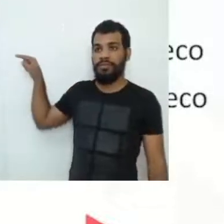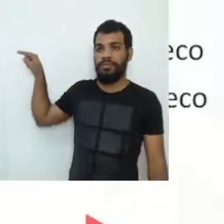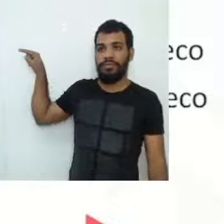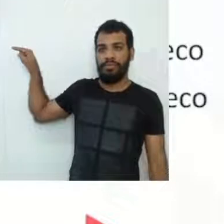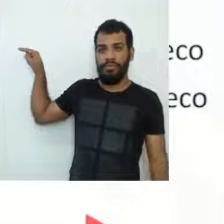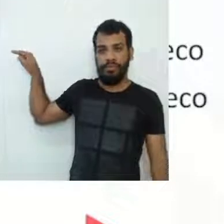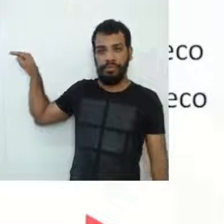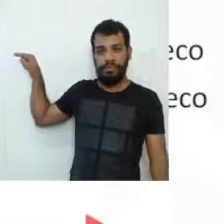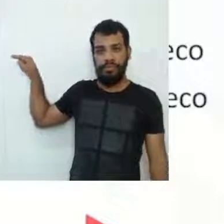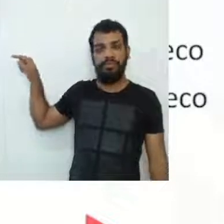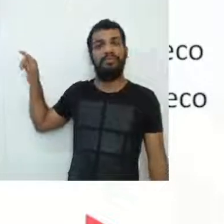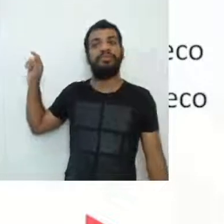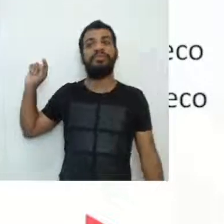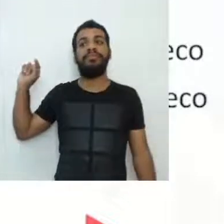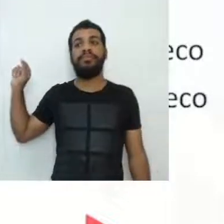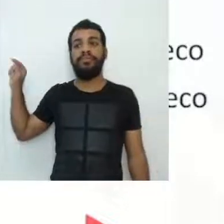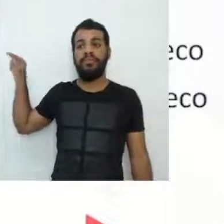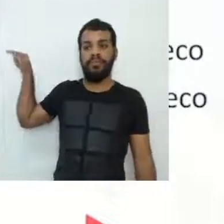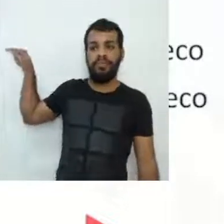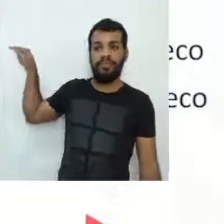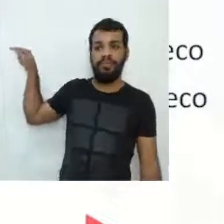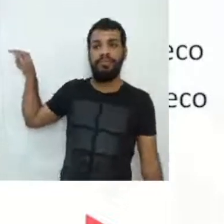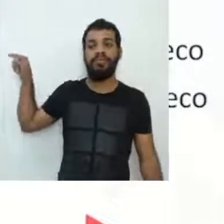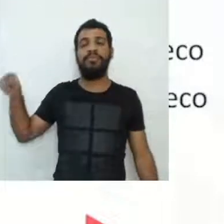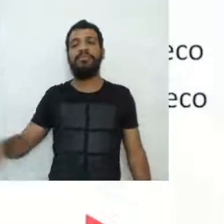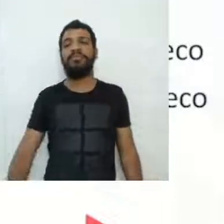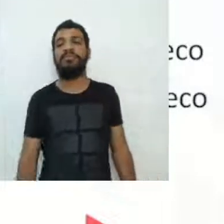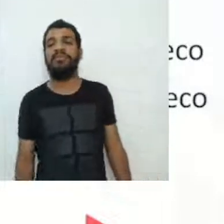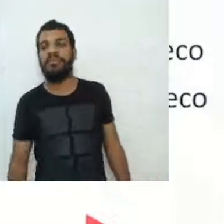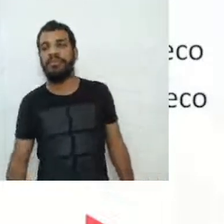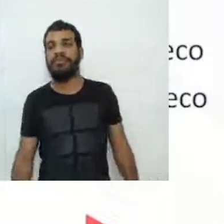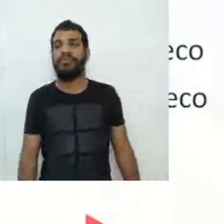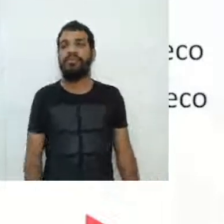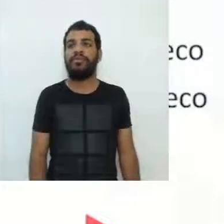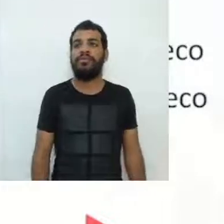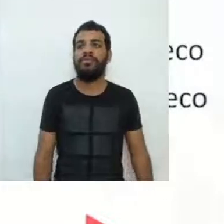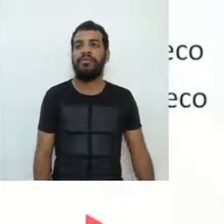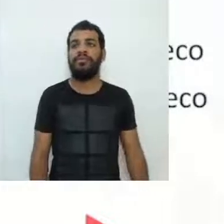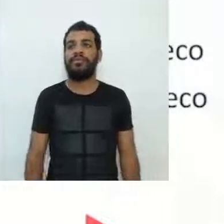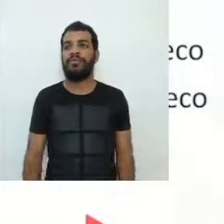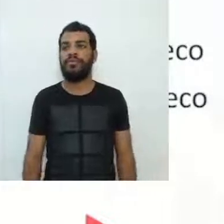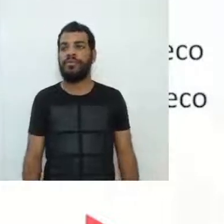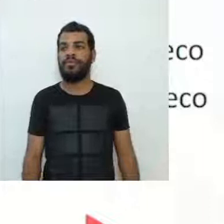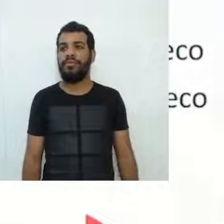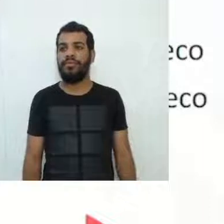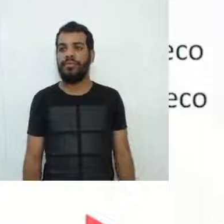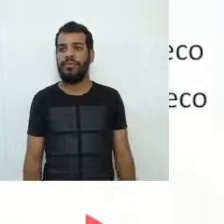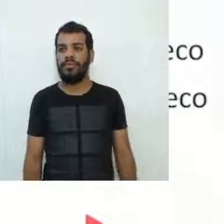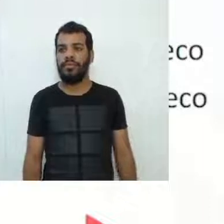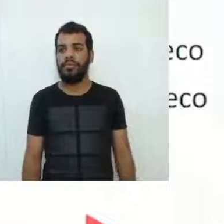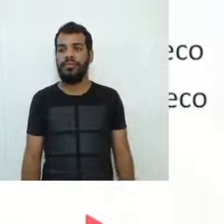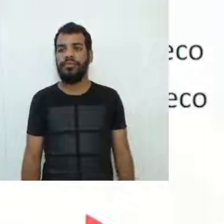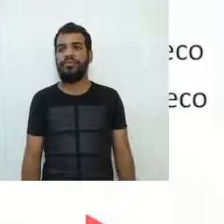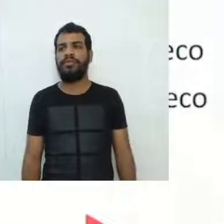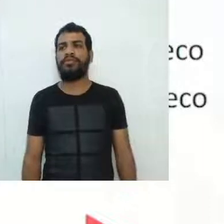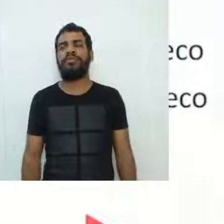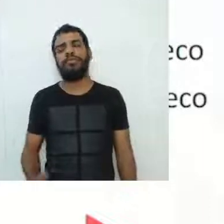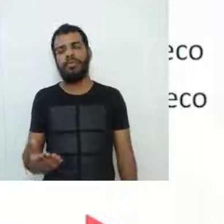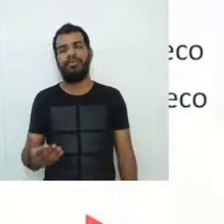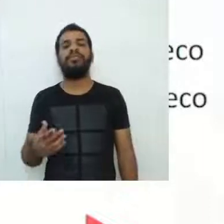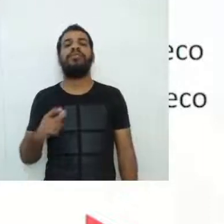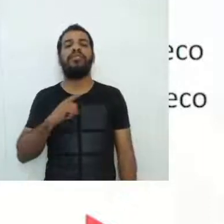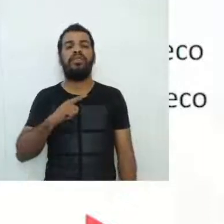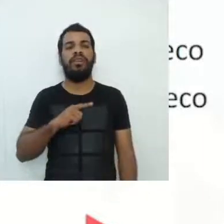não é, ou melhor, não existe mais em alguns casos. Da mesma forma como a gente deixou de usar o acento